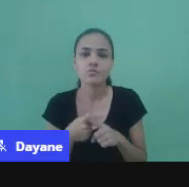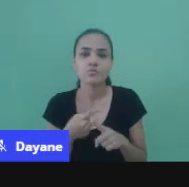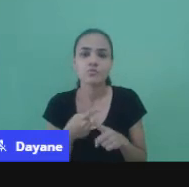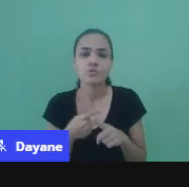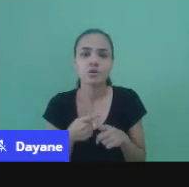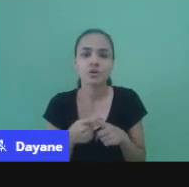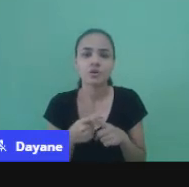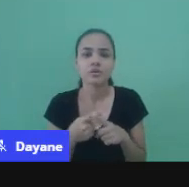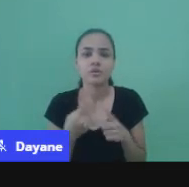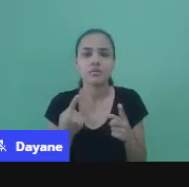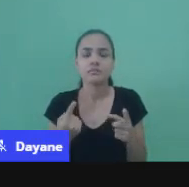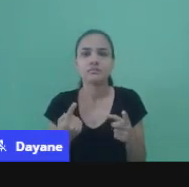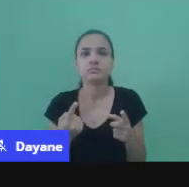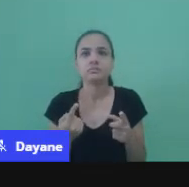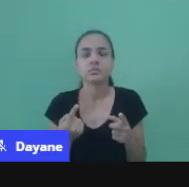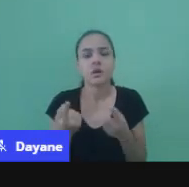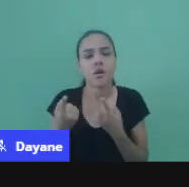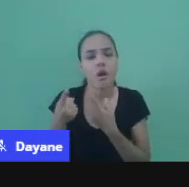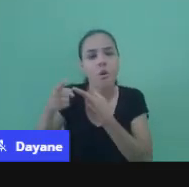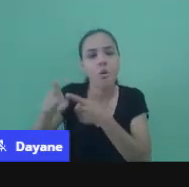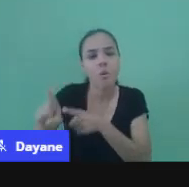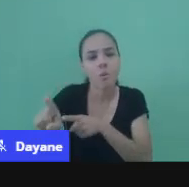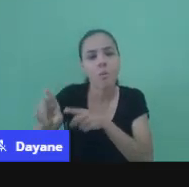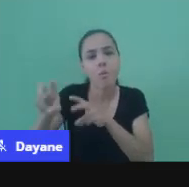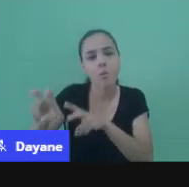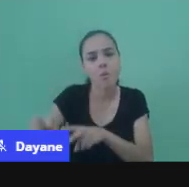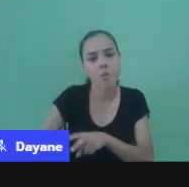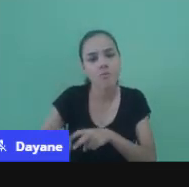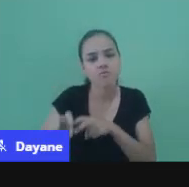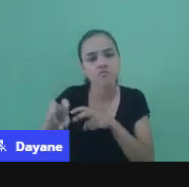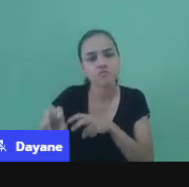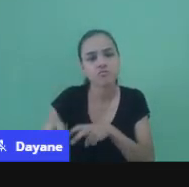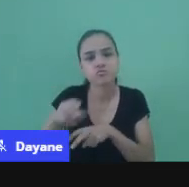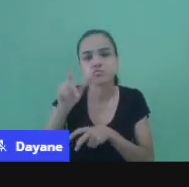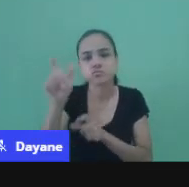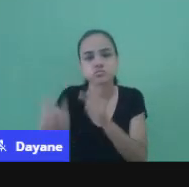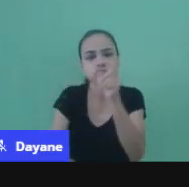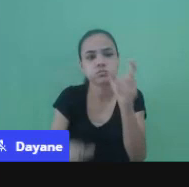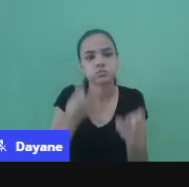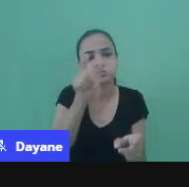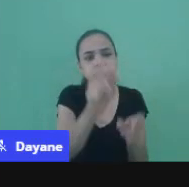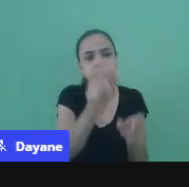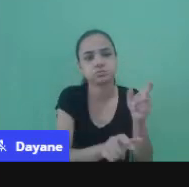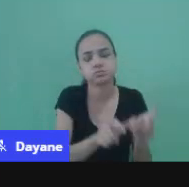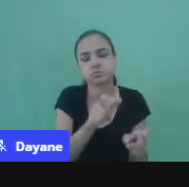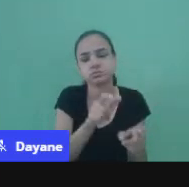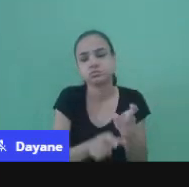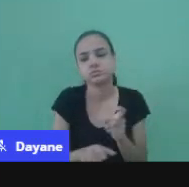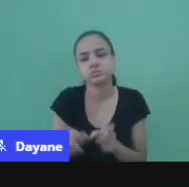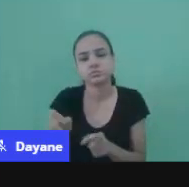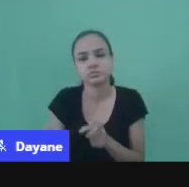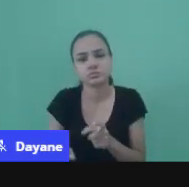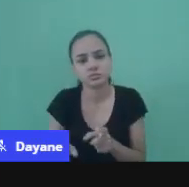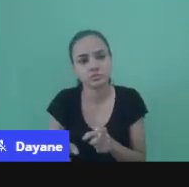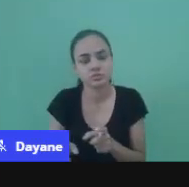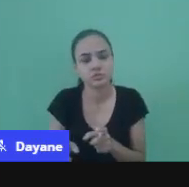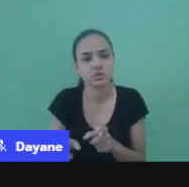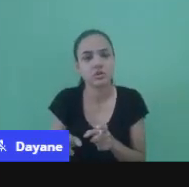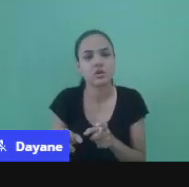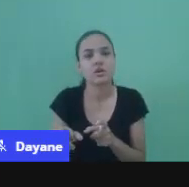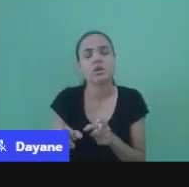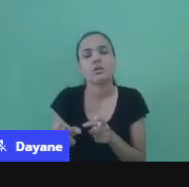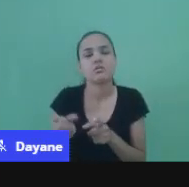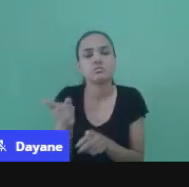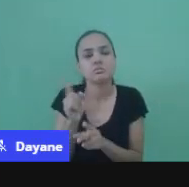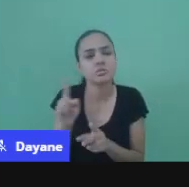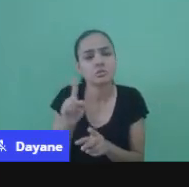os fazendeiros e os donos da terra e tentar mudar um pouco esse discurso para mostrar que temos que trabalhar junto,